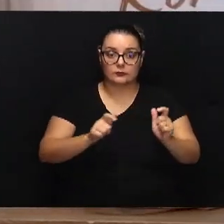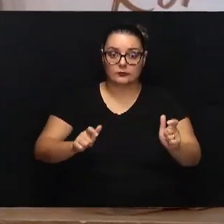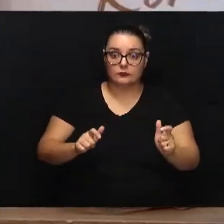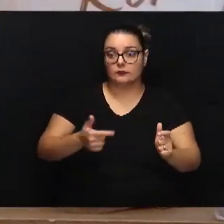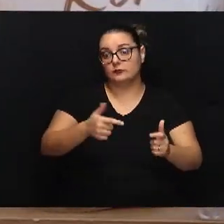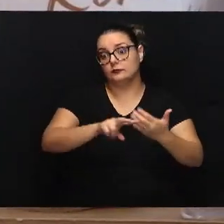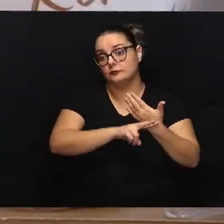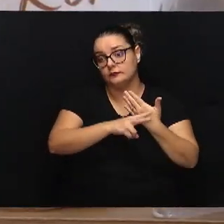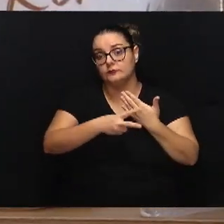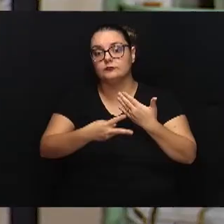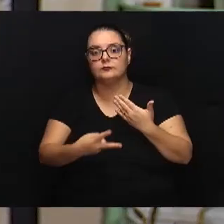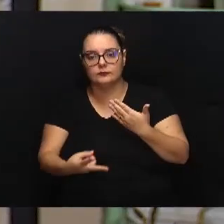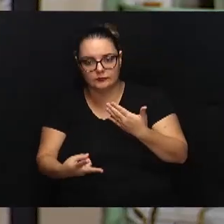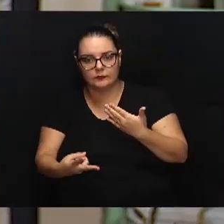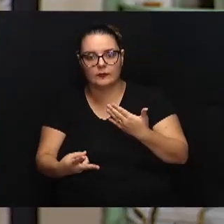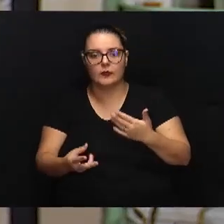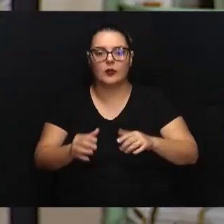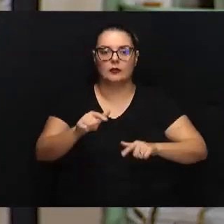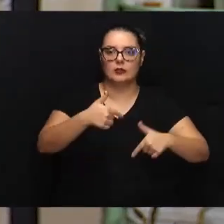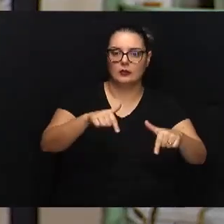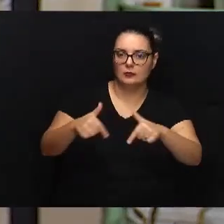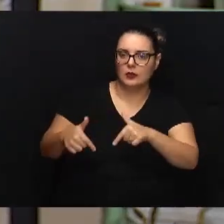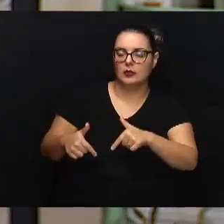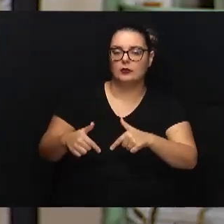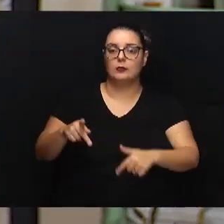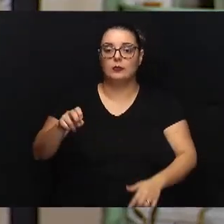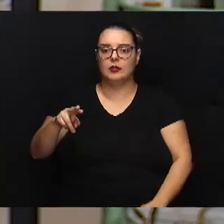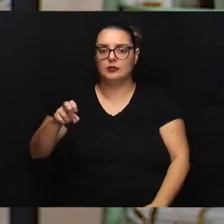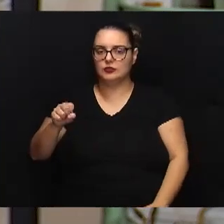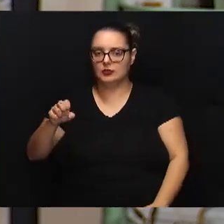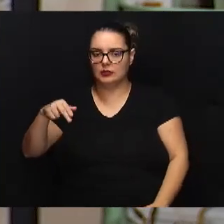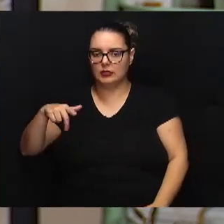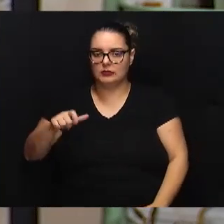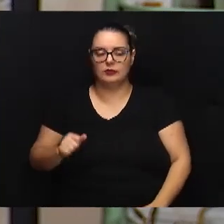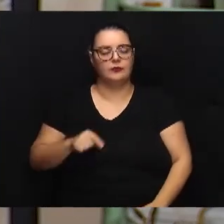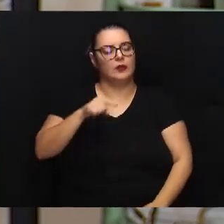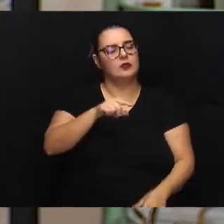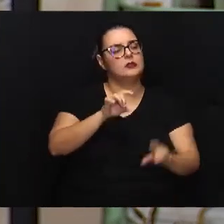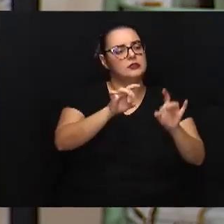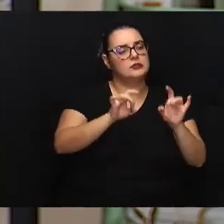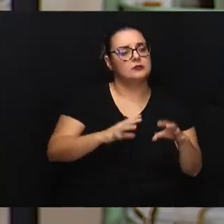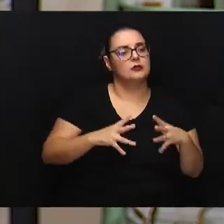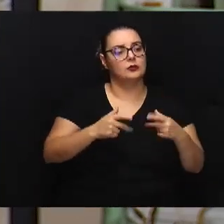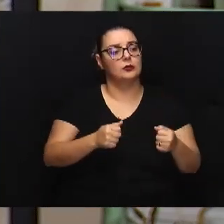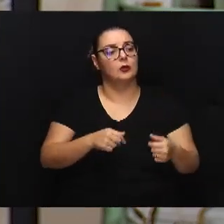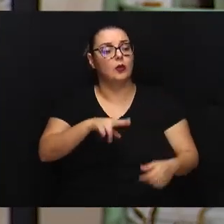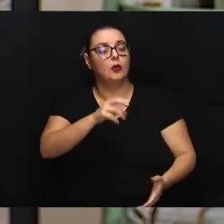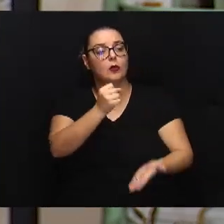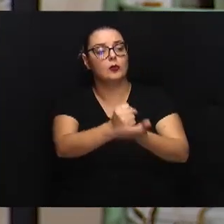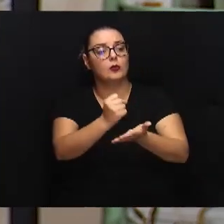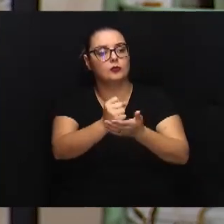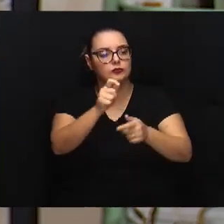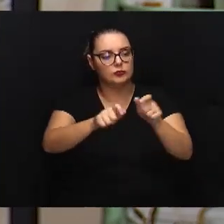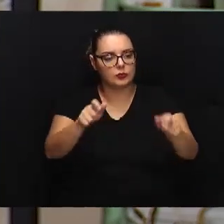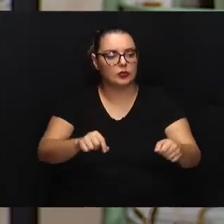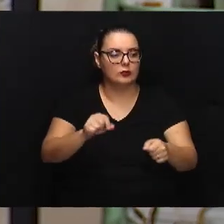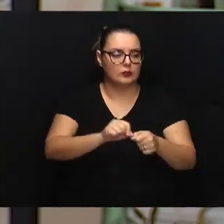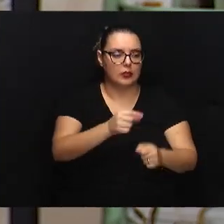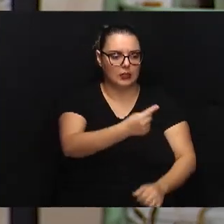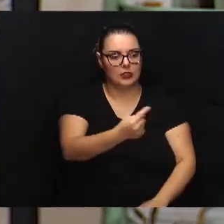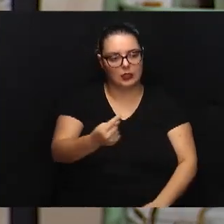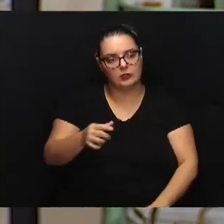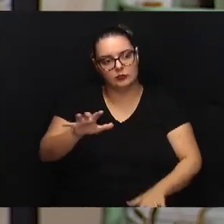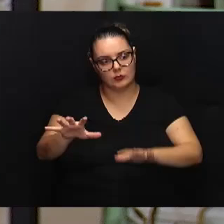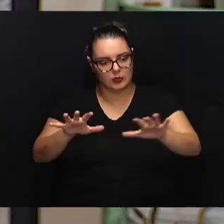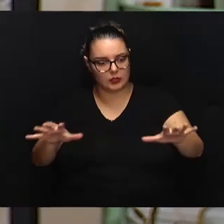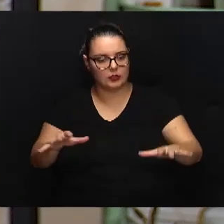trabalho personalizado. Você teve que se especializar em tudo isso ou você contrata pessoas para fazer cada uma a sua parte e você fica mais